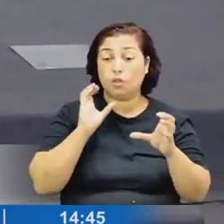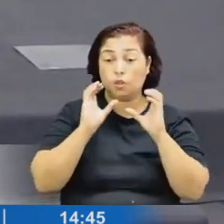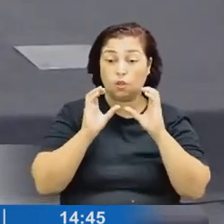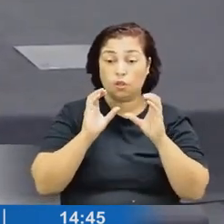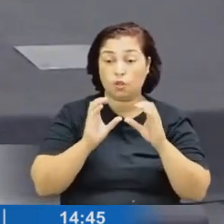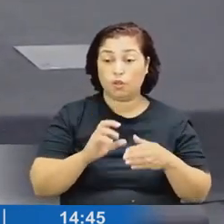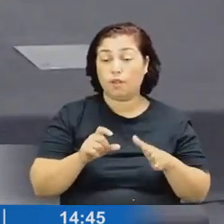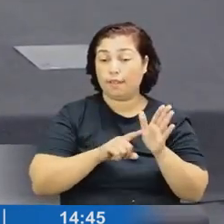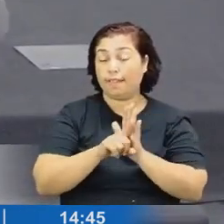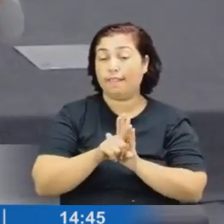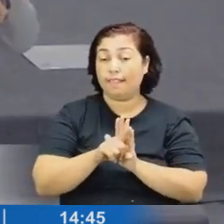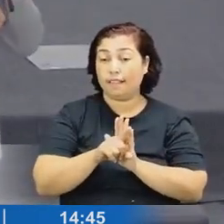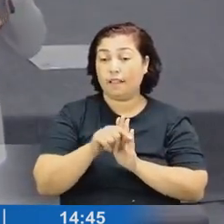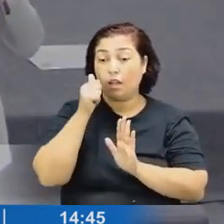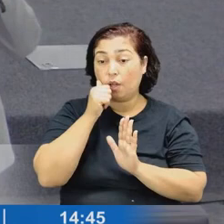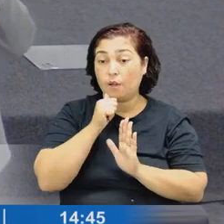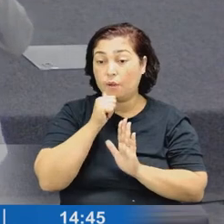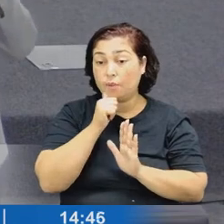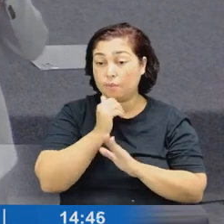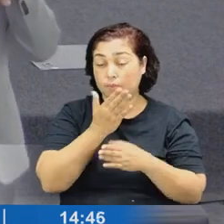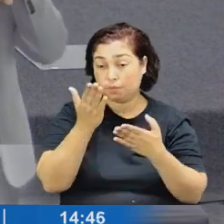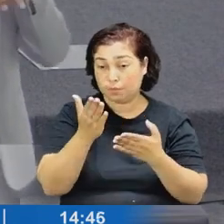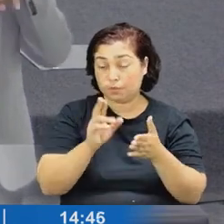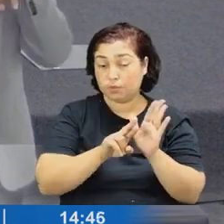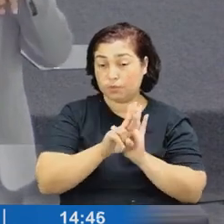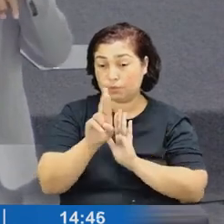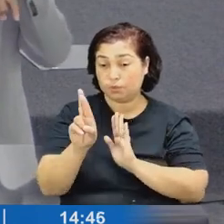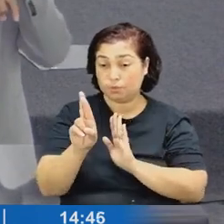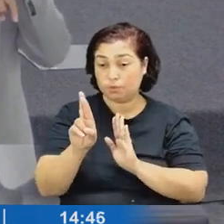que tá do lado do nosso amigo que veio no